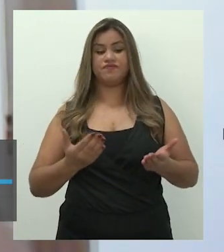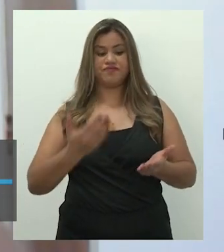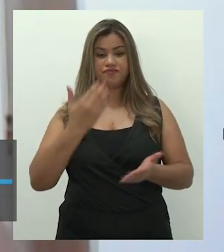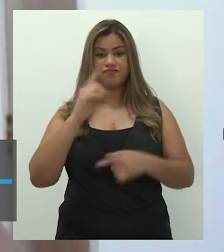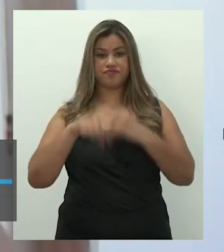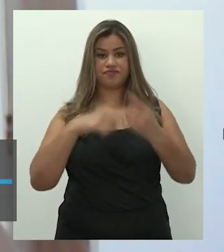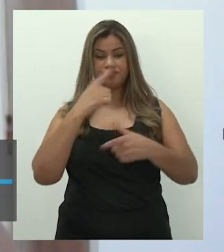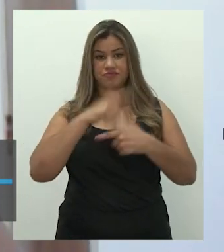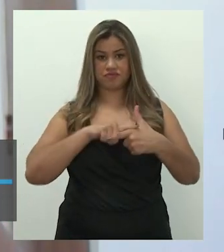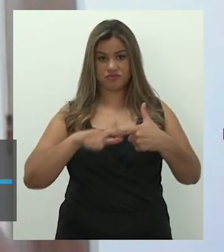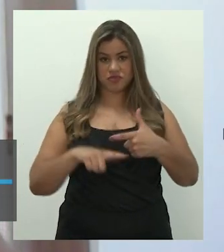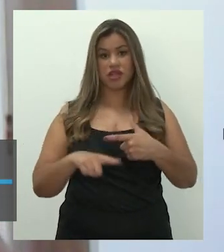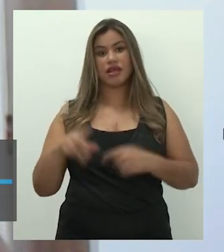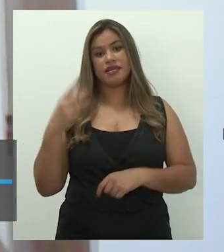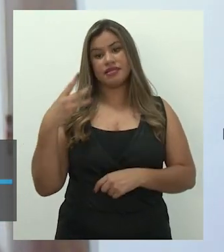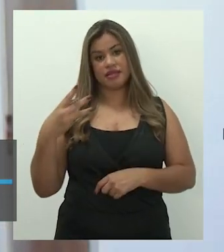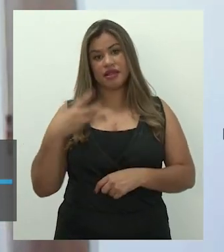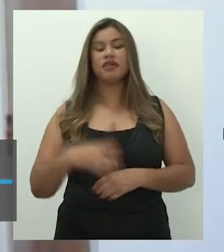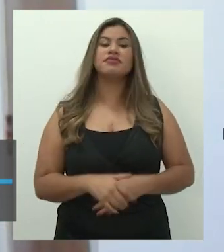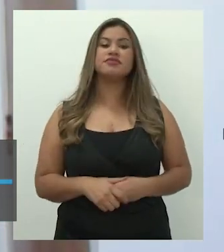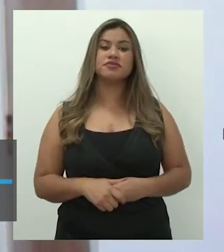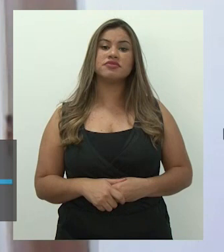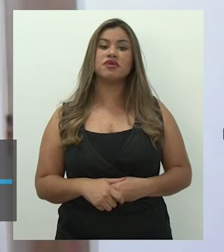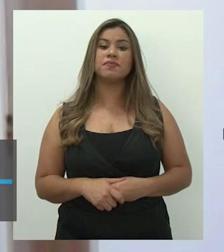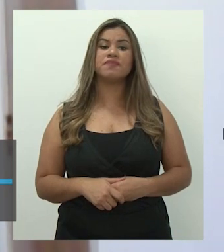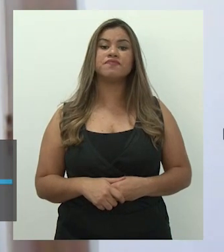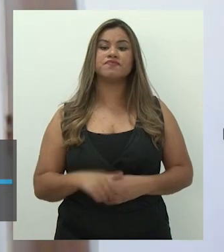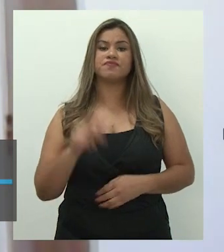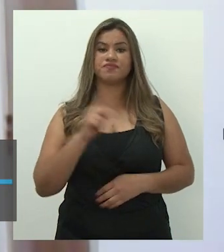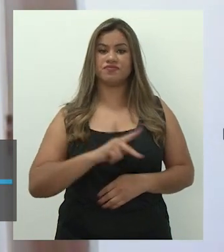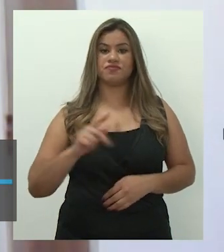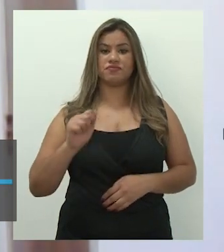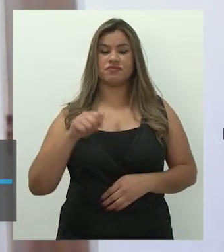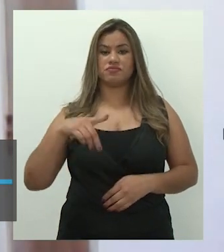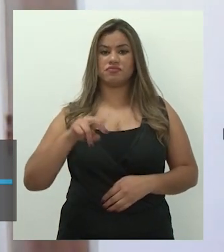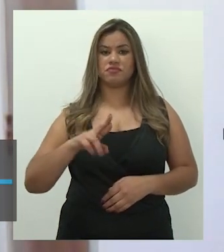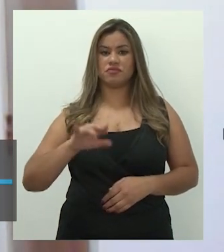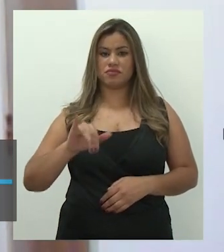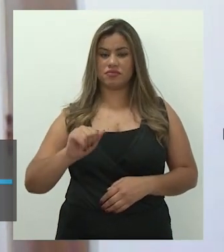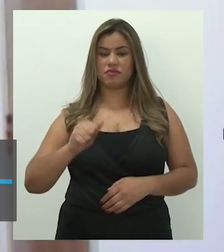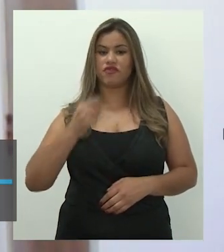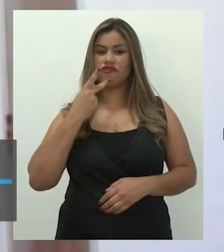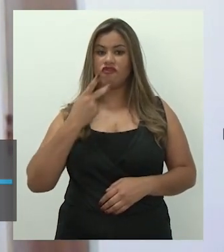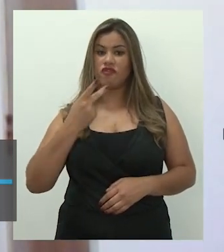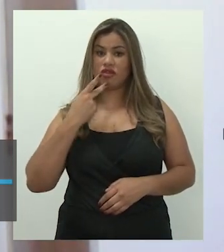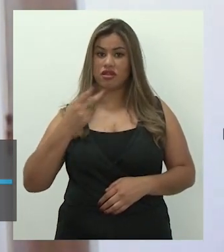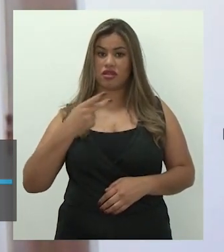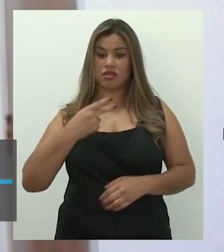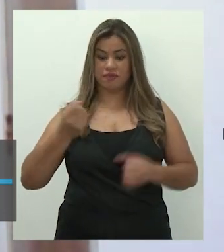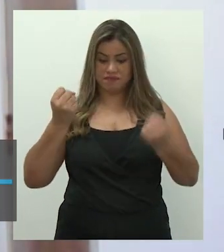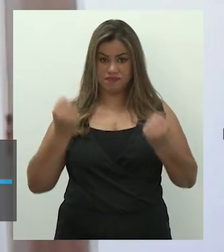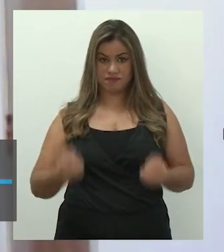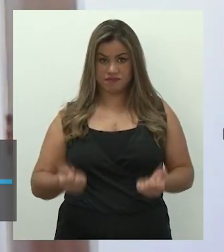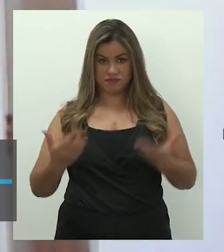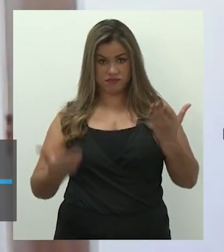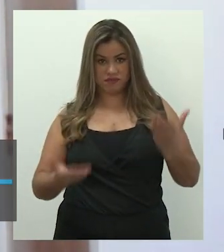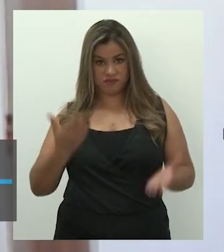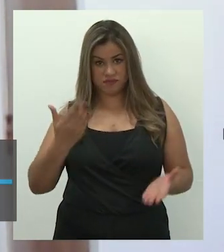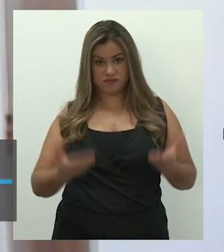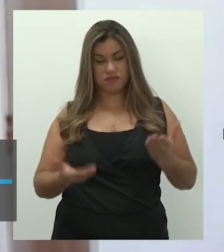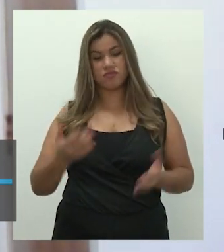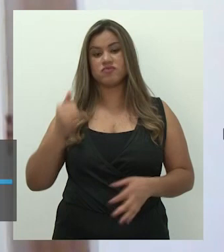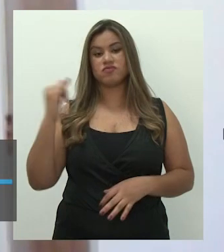professora Andréia fala que o peso realmente é importante, são 7 latas para cada uma.